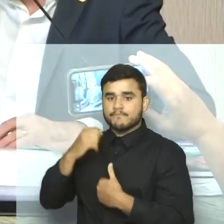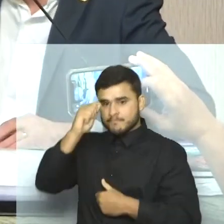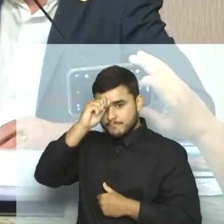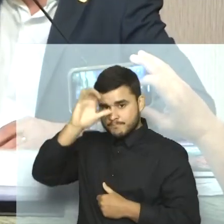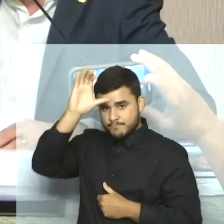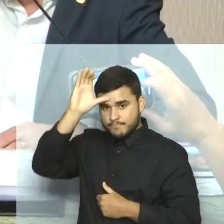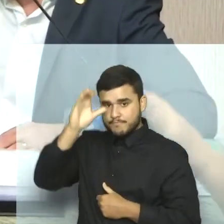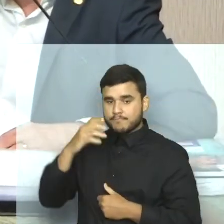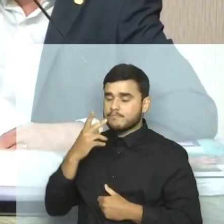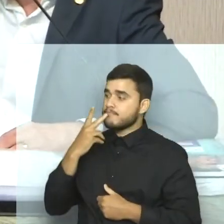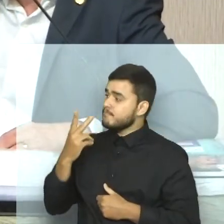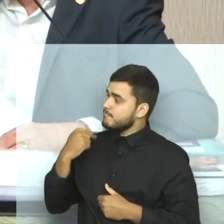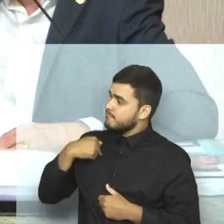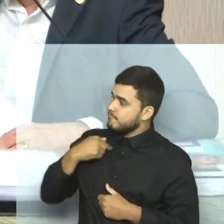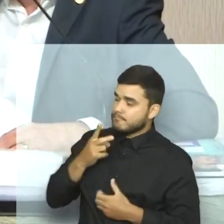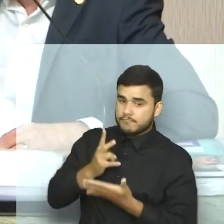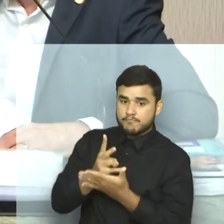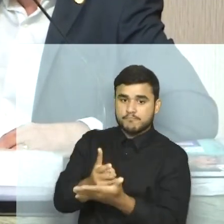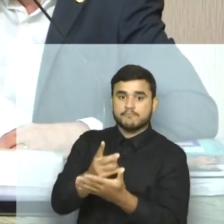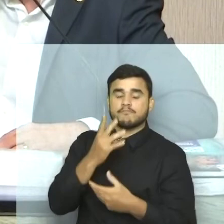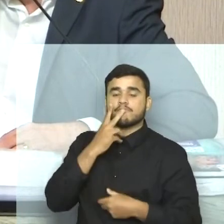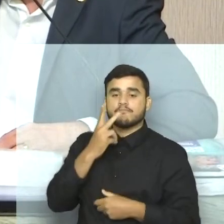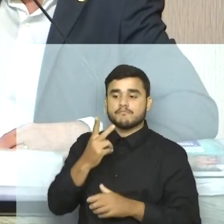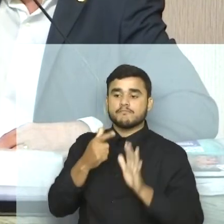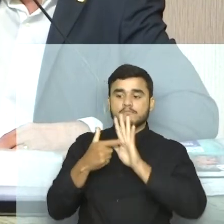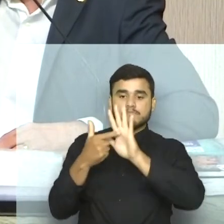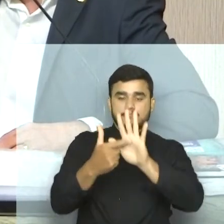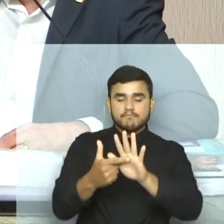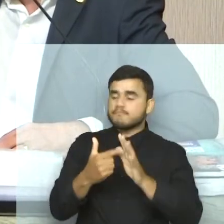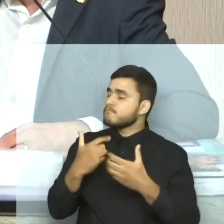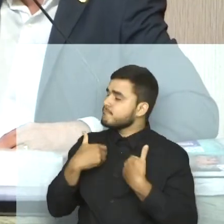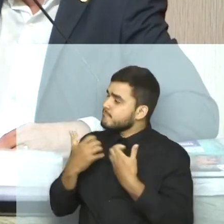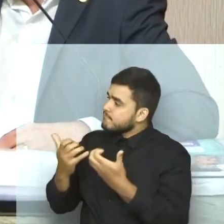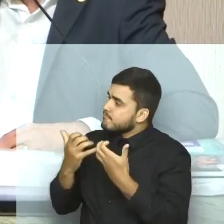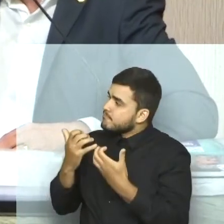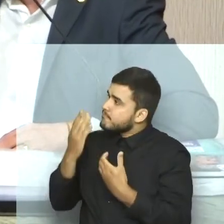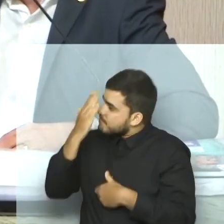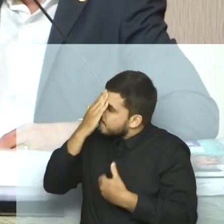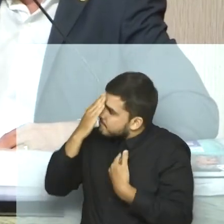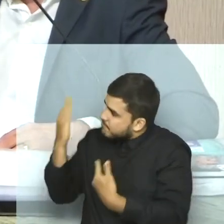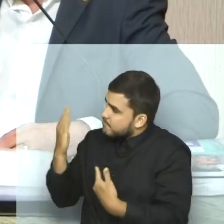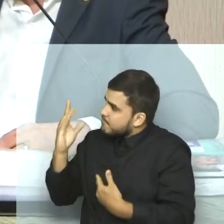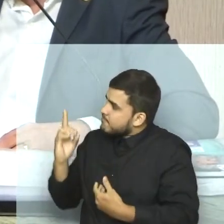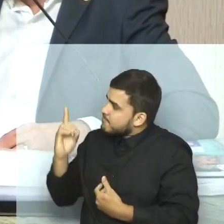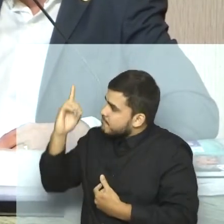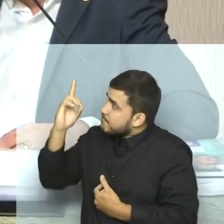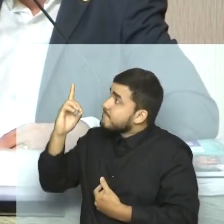conhecimento para poder caminhar nessa vida que Deus me colocou, e eu me inspiro muito